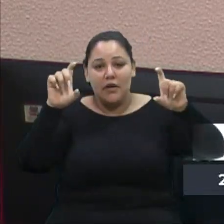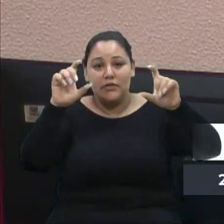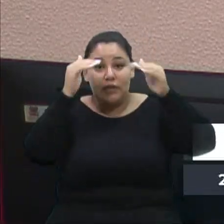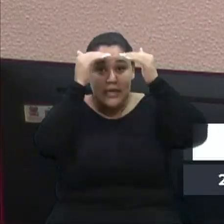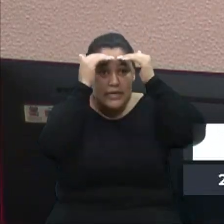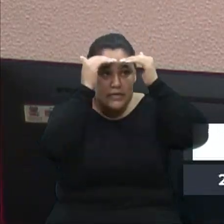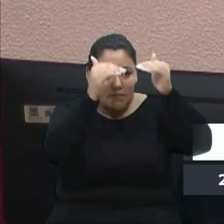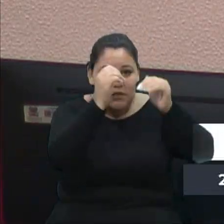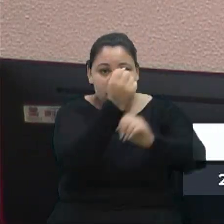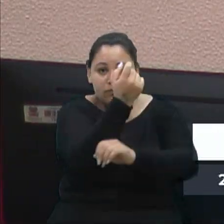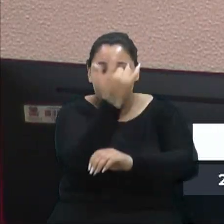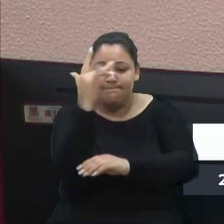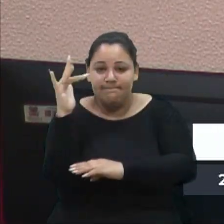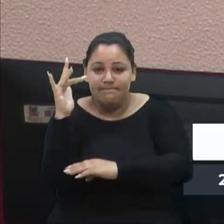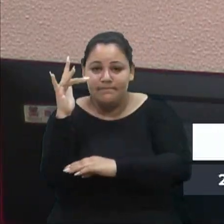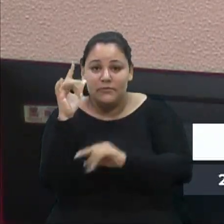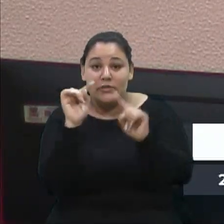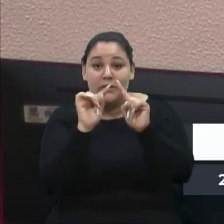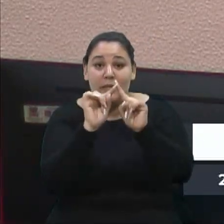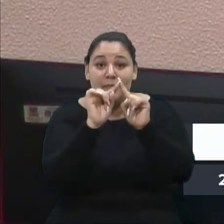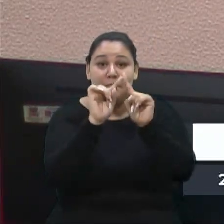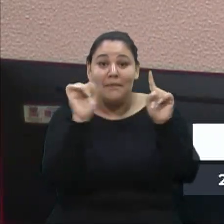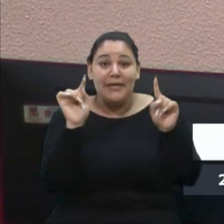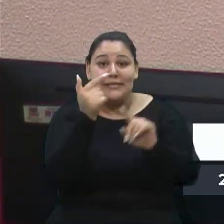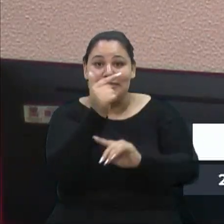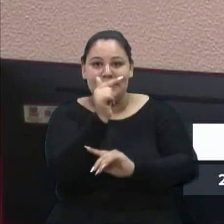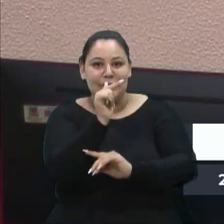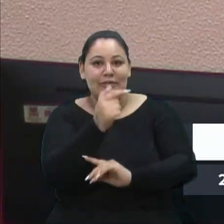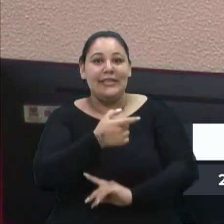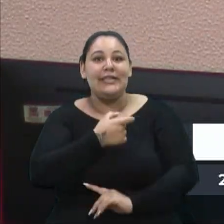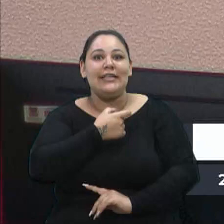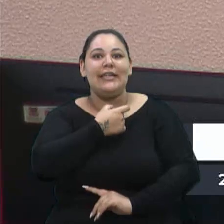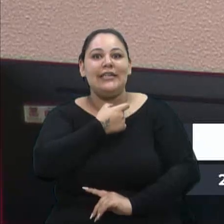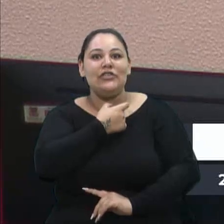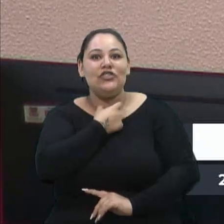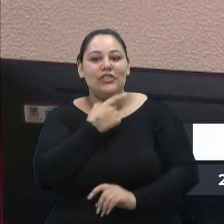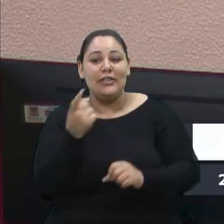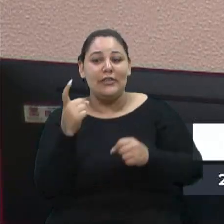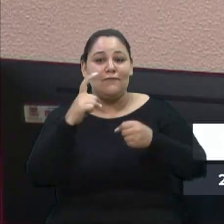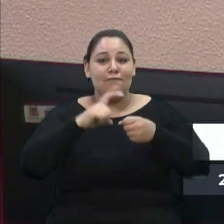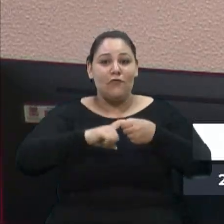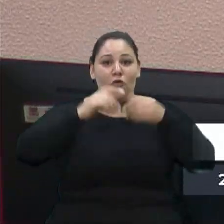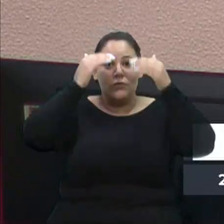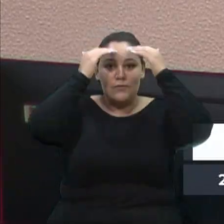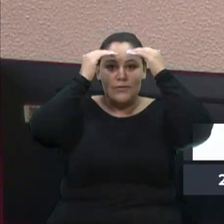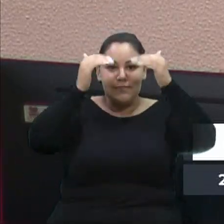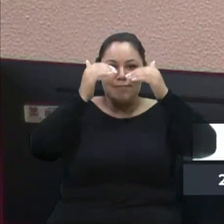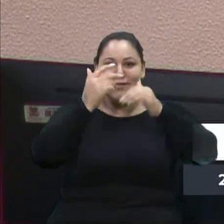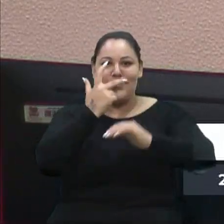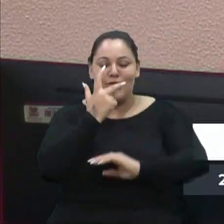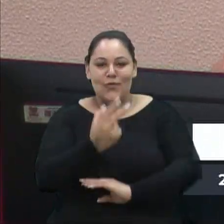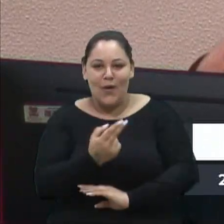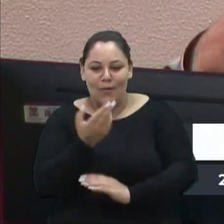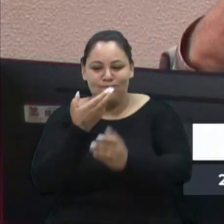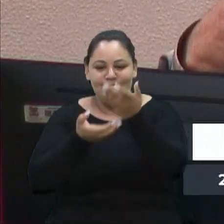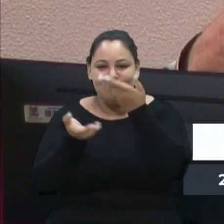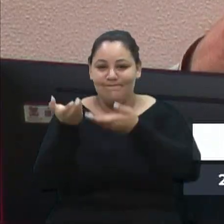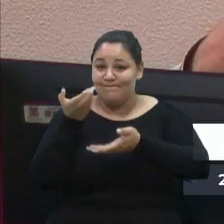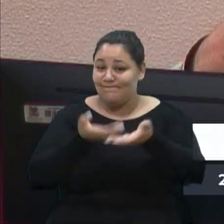respeite a natureza, mas não há garantia que ela o respeitará de volta. Então, eu acho que nós